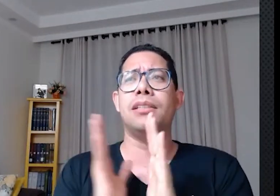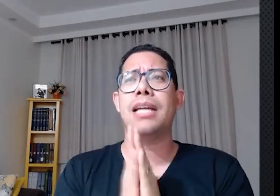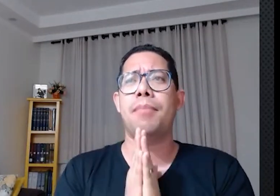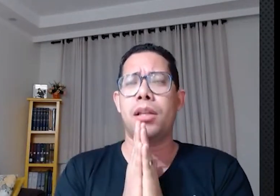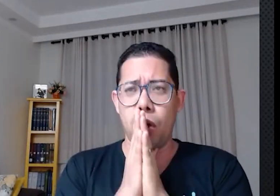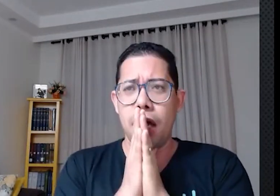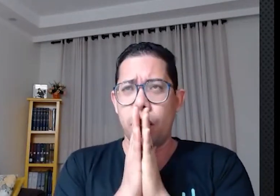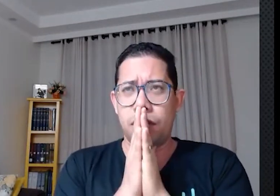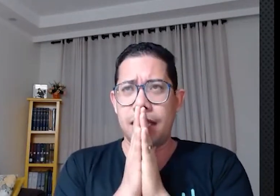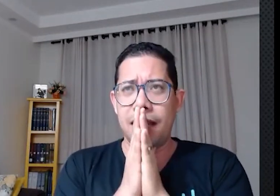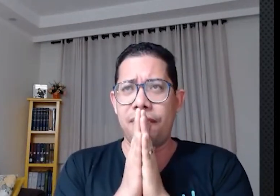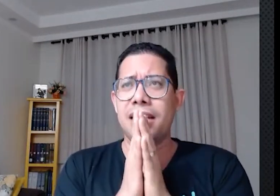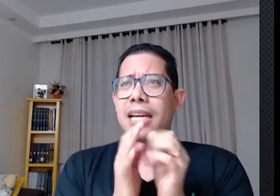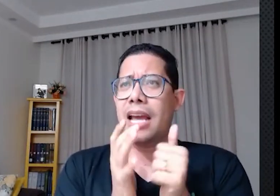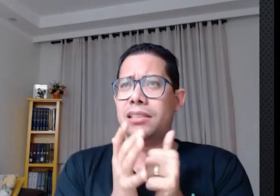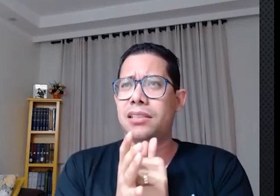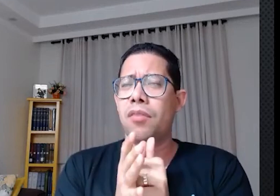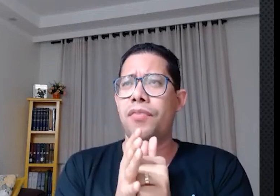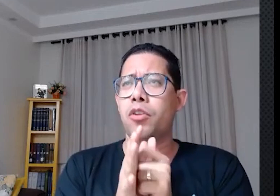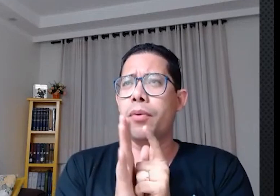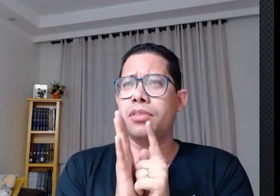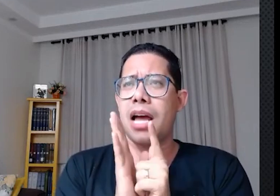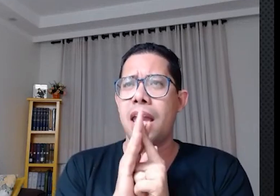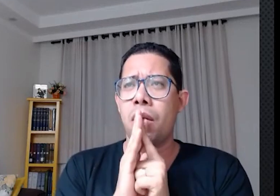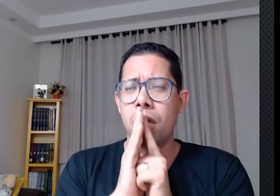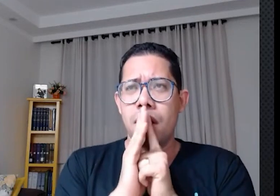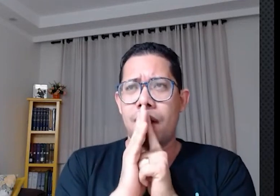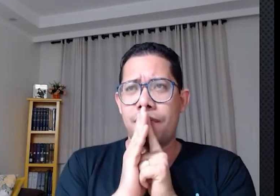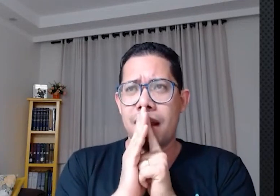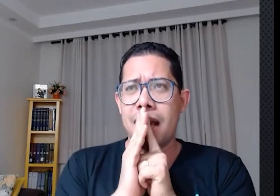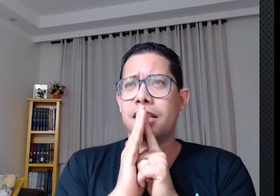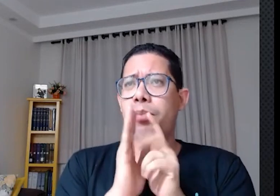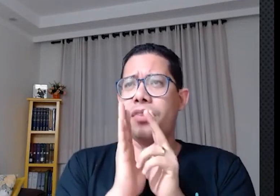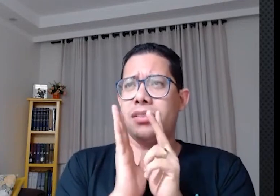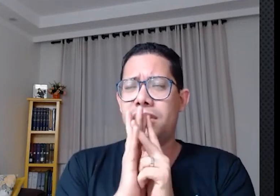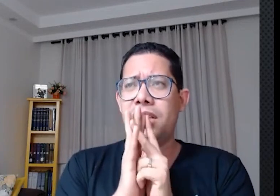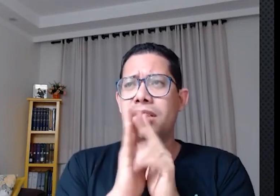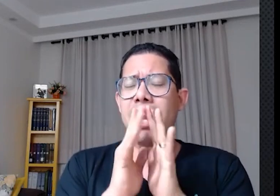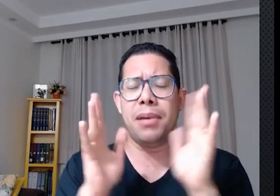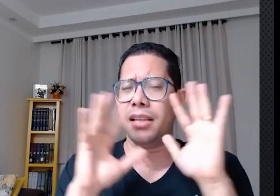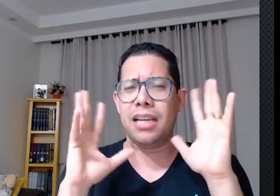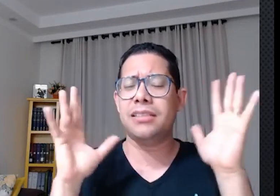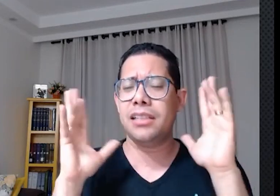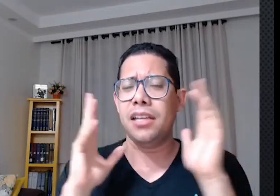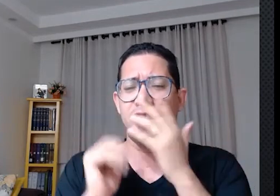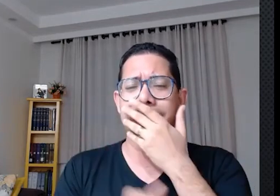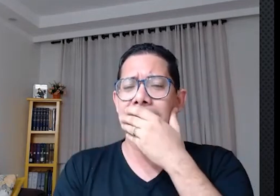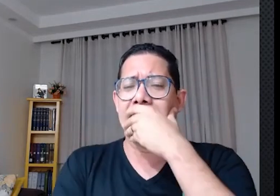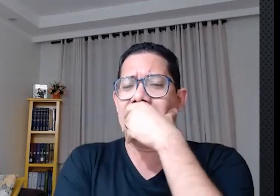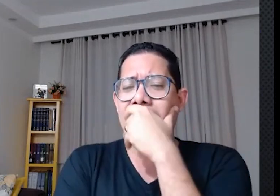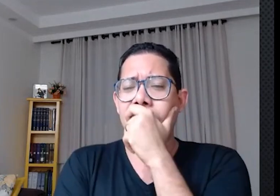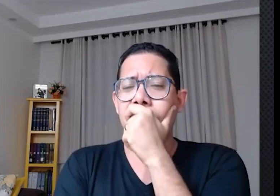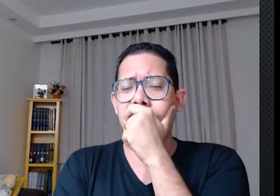Antigo Testamento, eu sei que vai falar da criação, vai falar do povo de Israel, vai falar das profecias, beleza, já entendi,